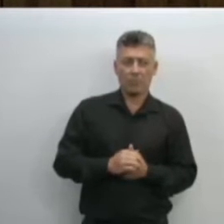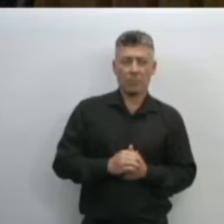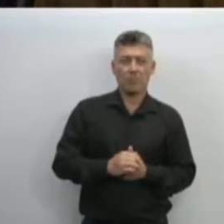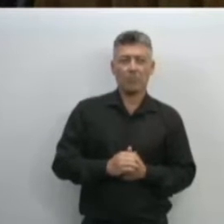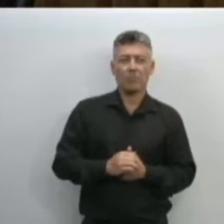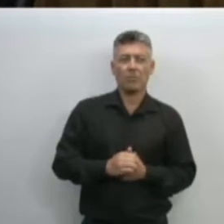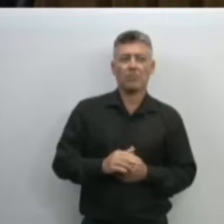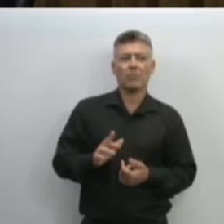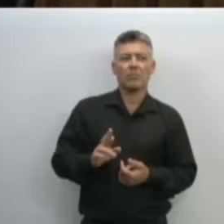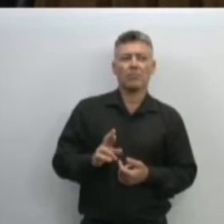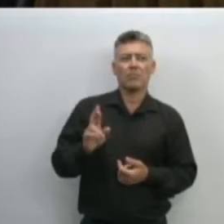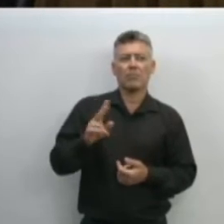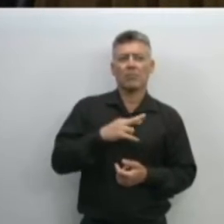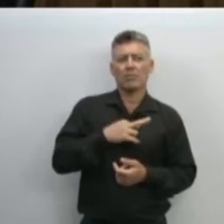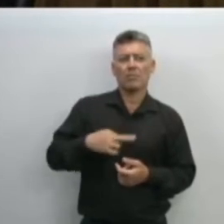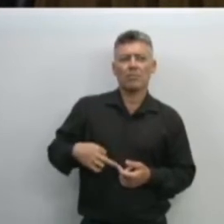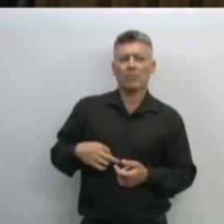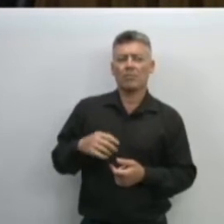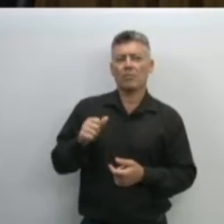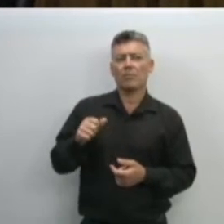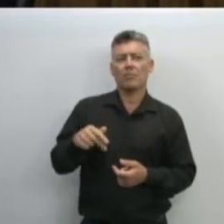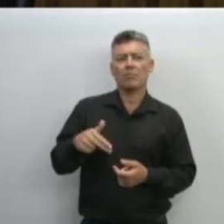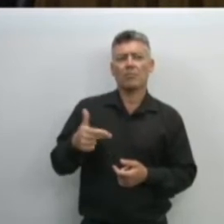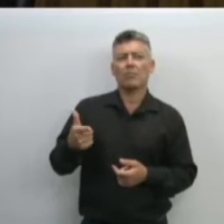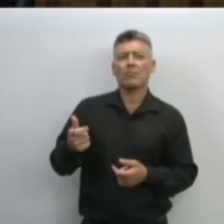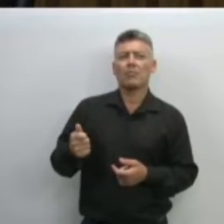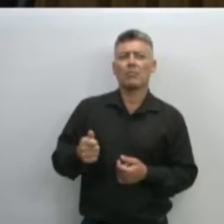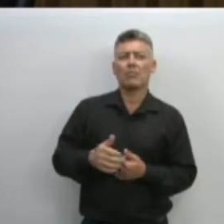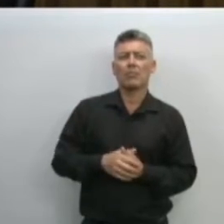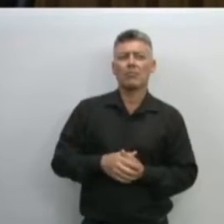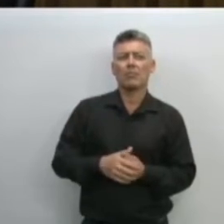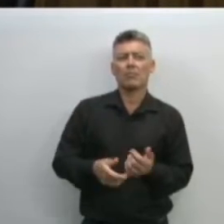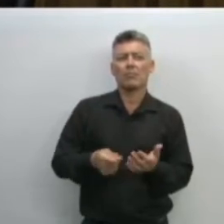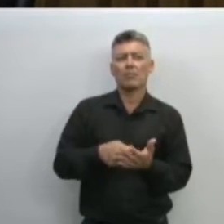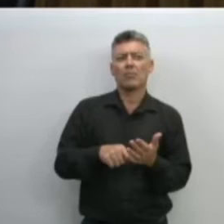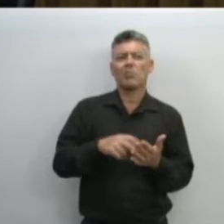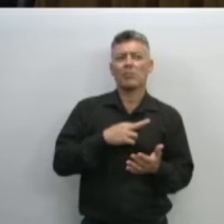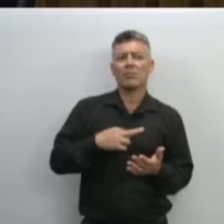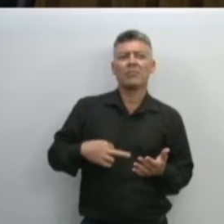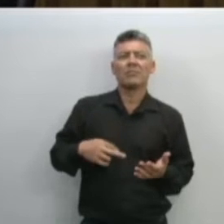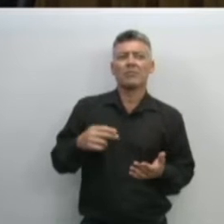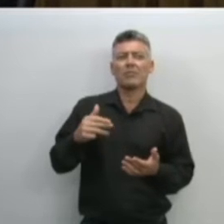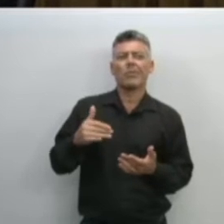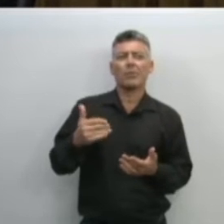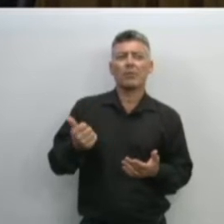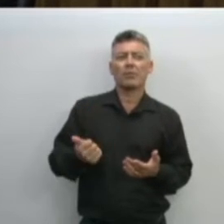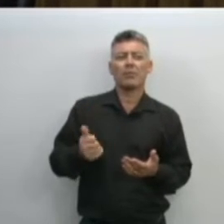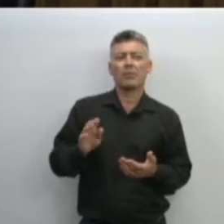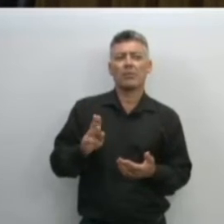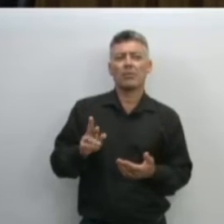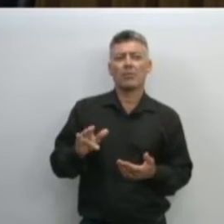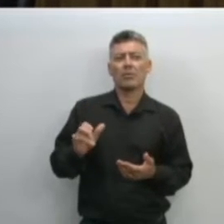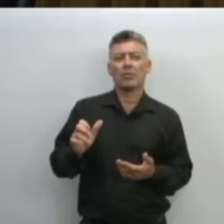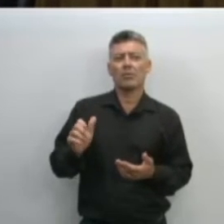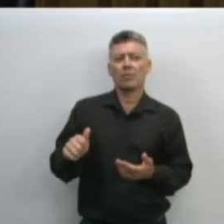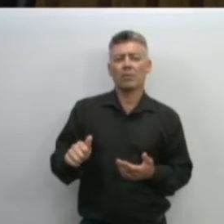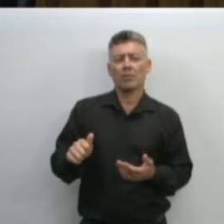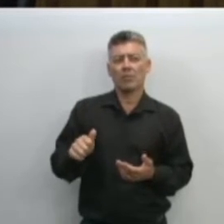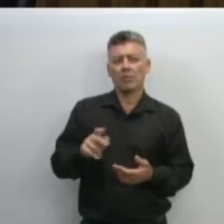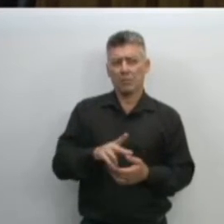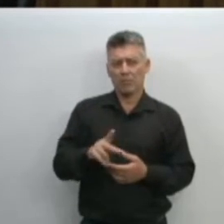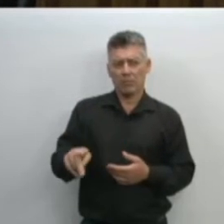146/2021. Autor, vereadora Ana Paula, subscrito pelos vereadores Nina Souza, Brisa Brack, professor Roberto